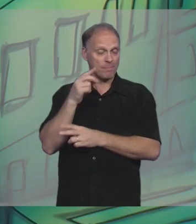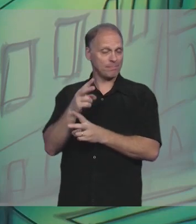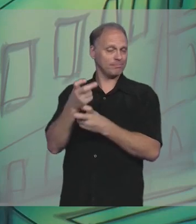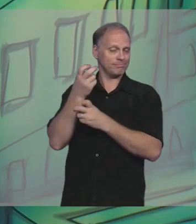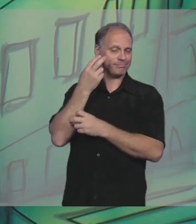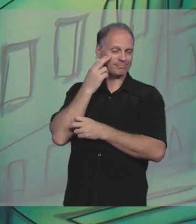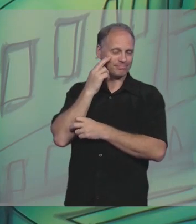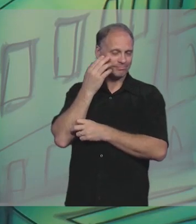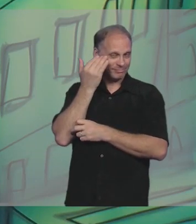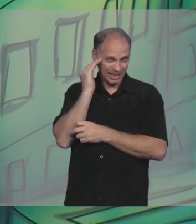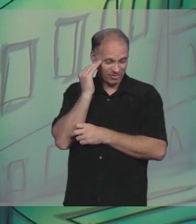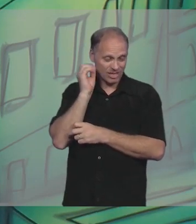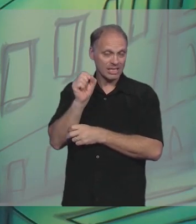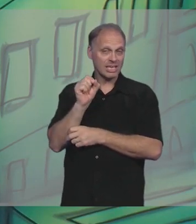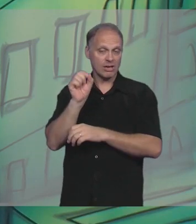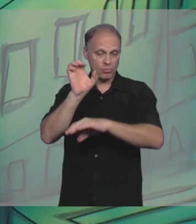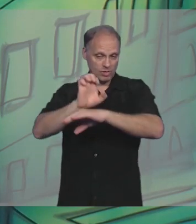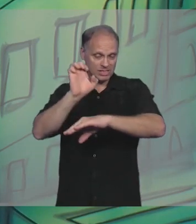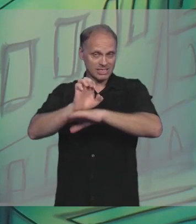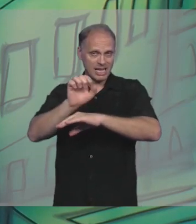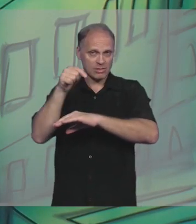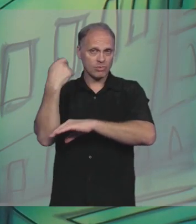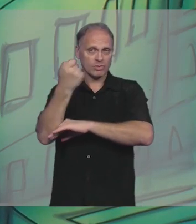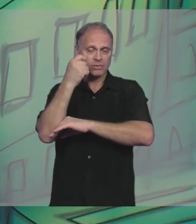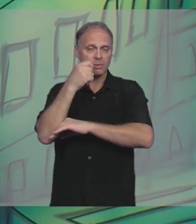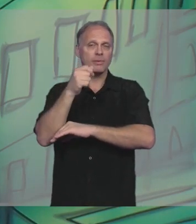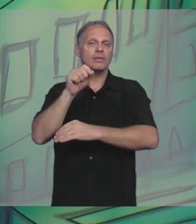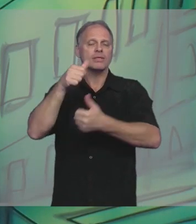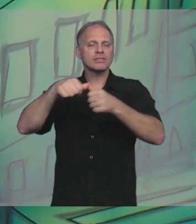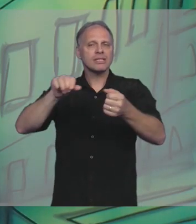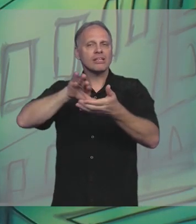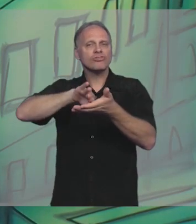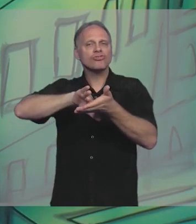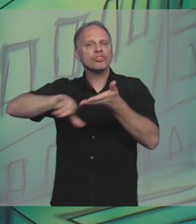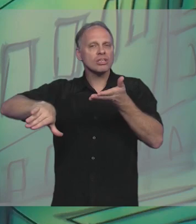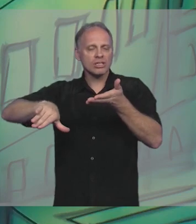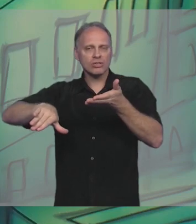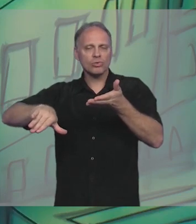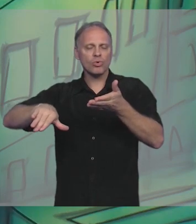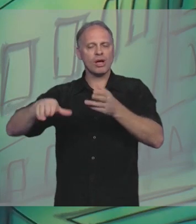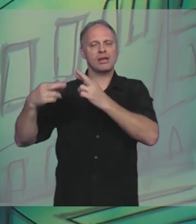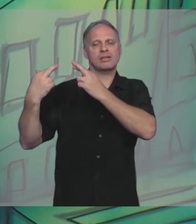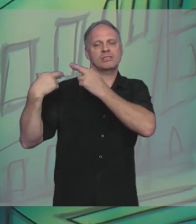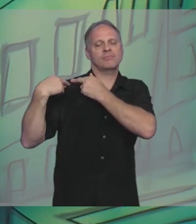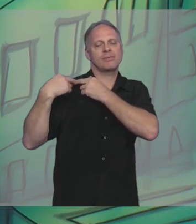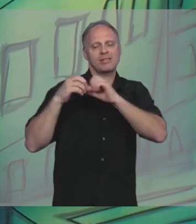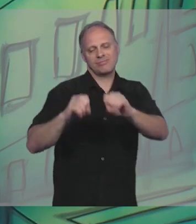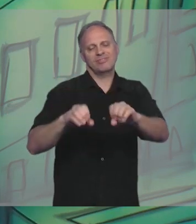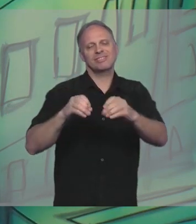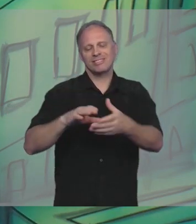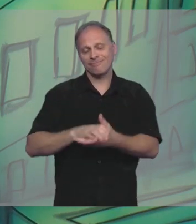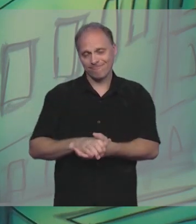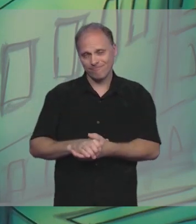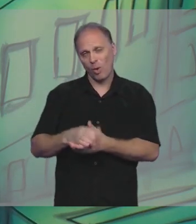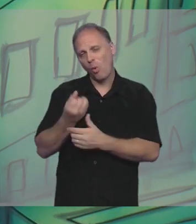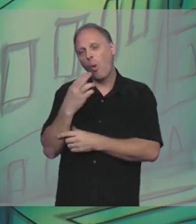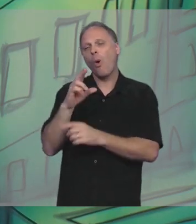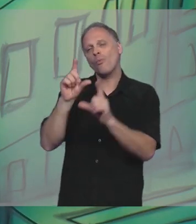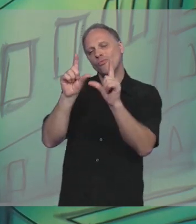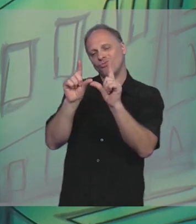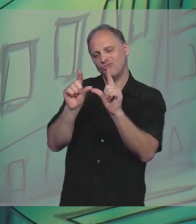fiz do que o senhor colocou é que o Estado está tirando o seu compromisso com a educação, ou pelo menos está